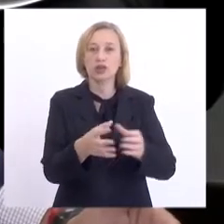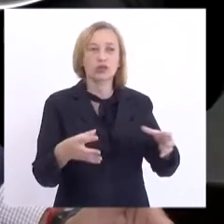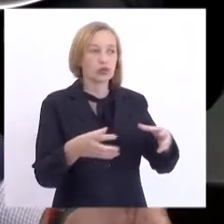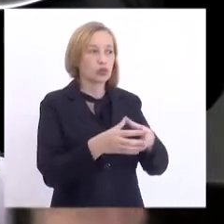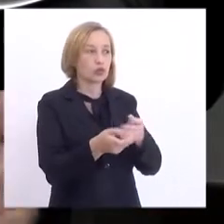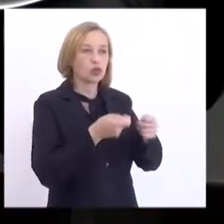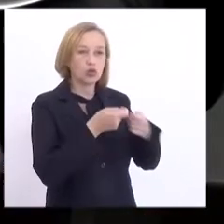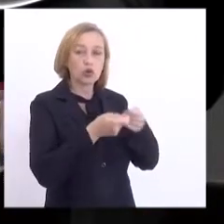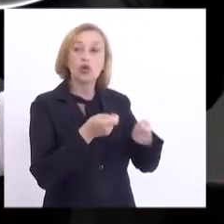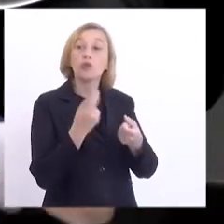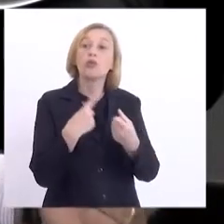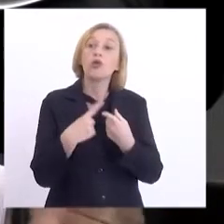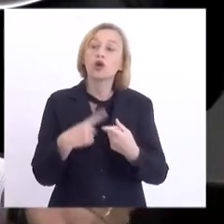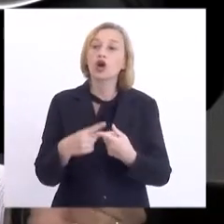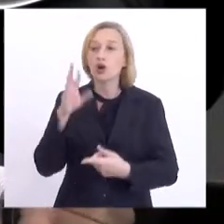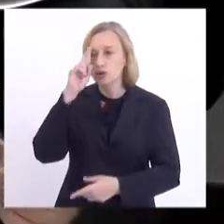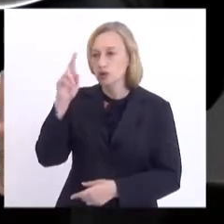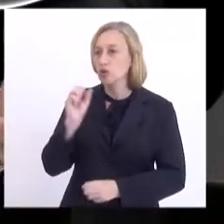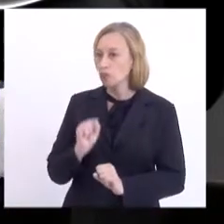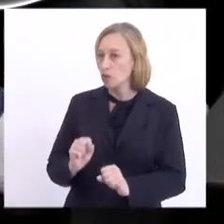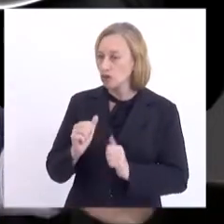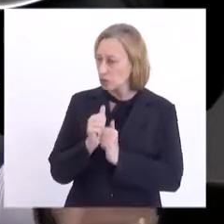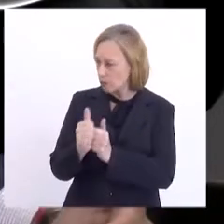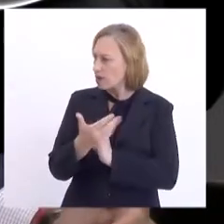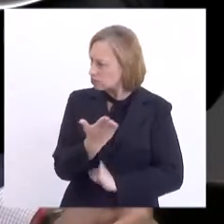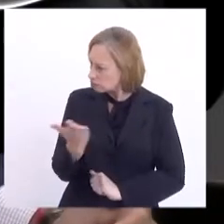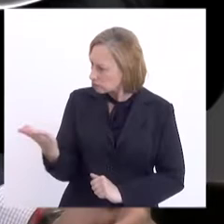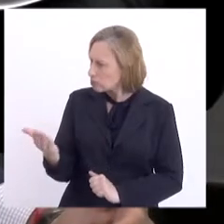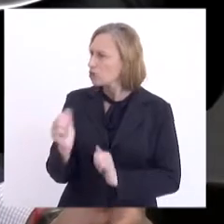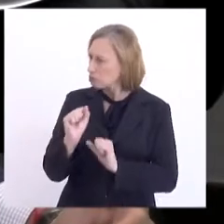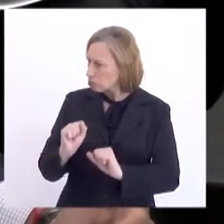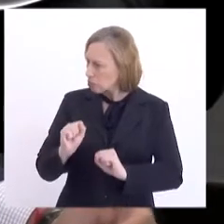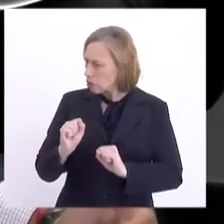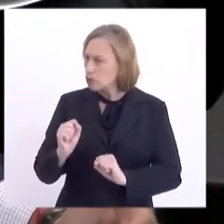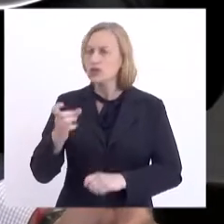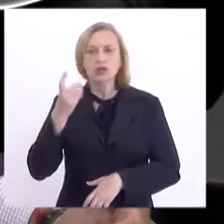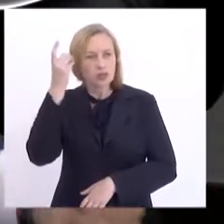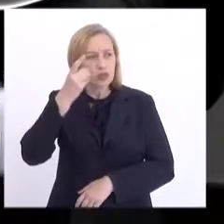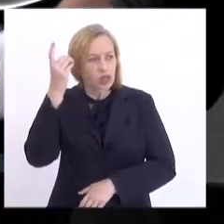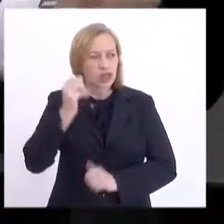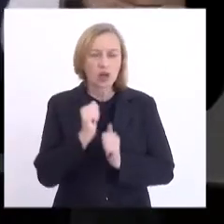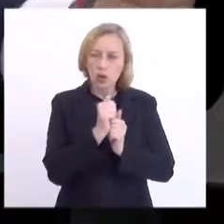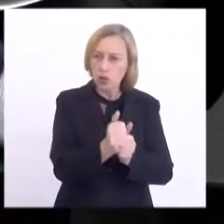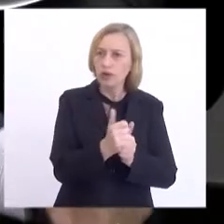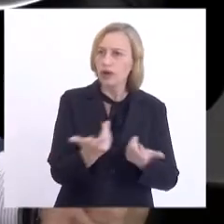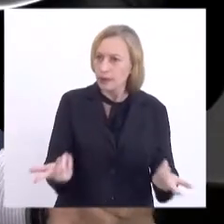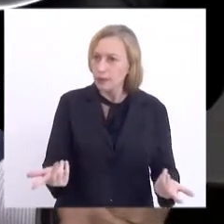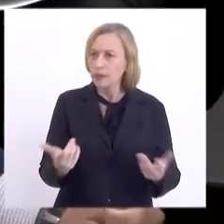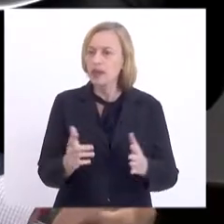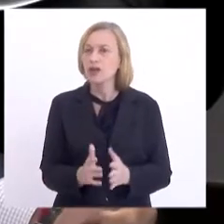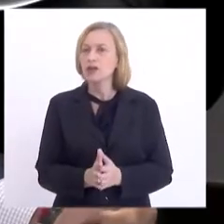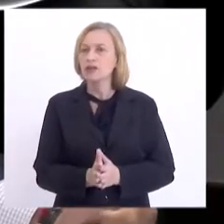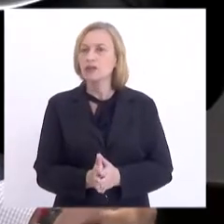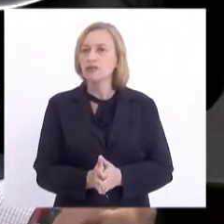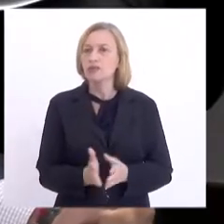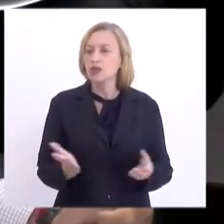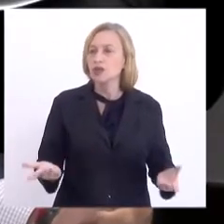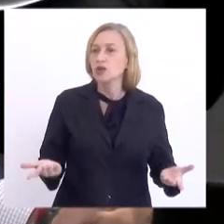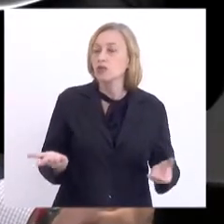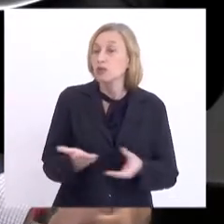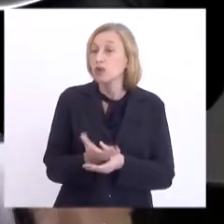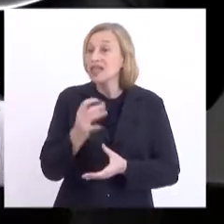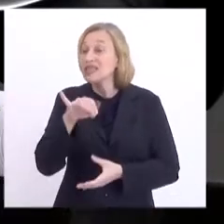controle porque o senhor pode comprar um sorvete senhores deputados instante podem acompanhar pelo trâmite dos processos